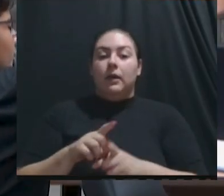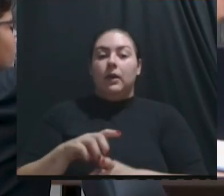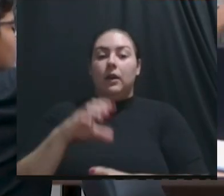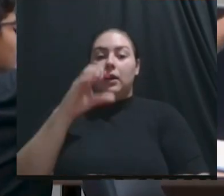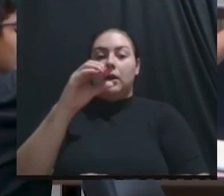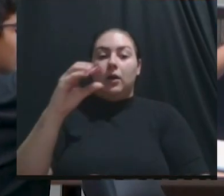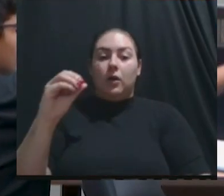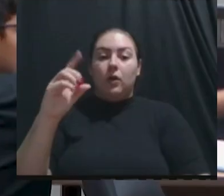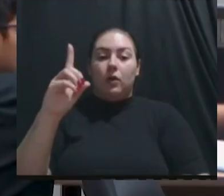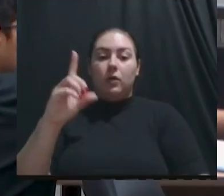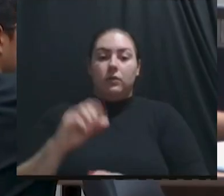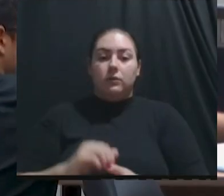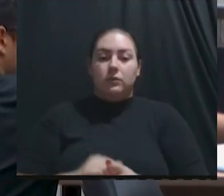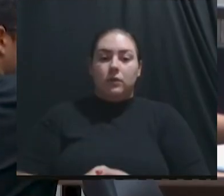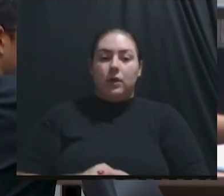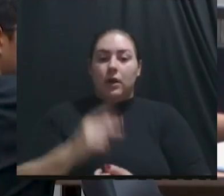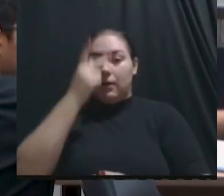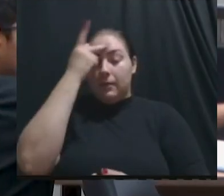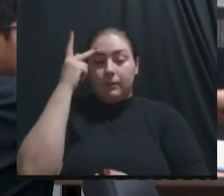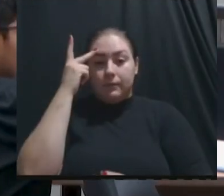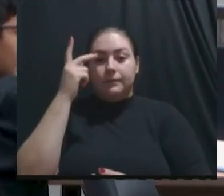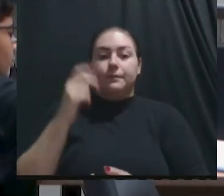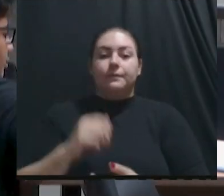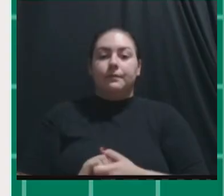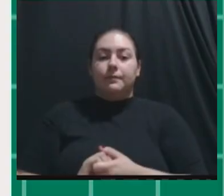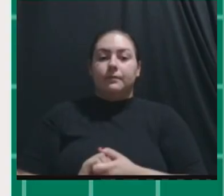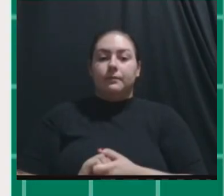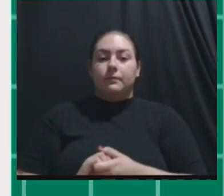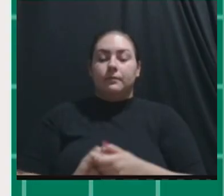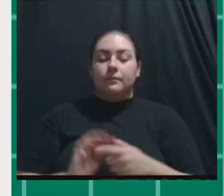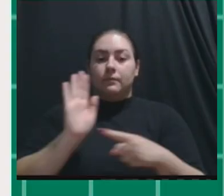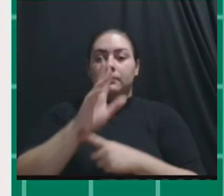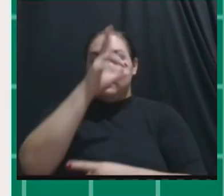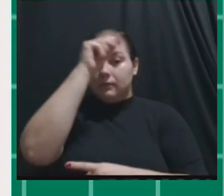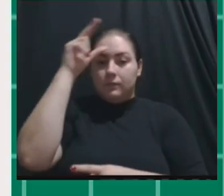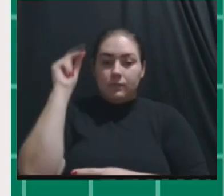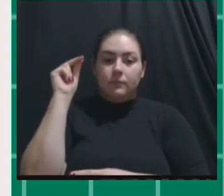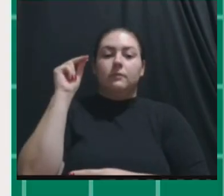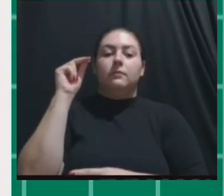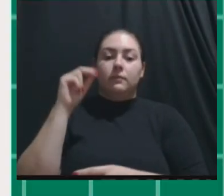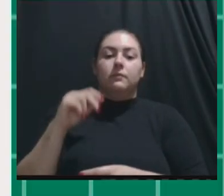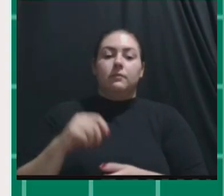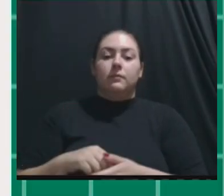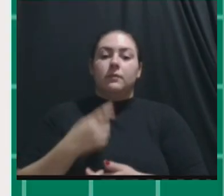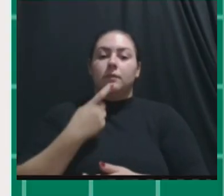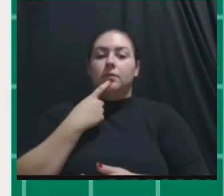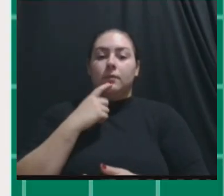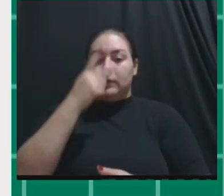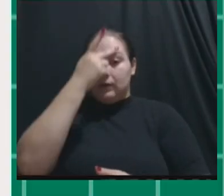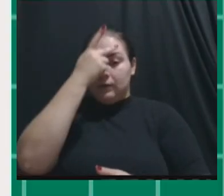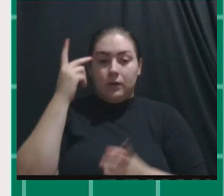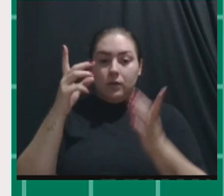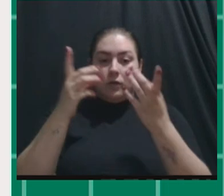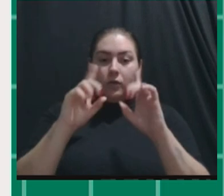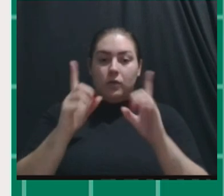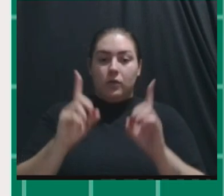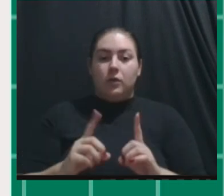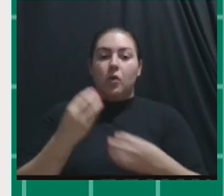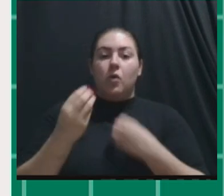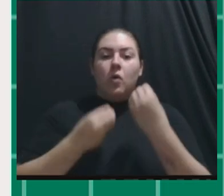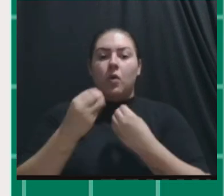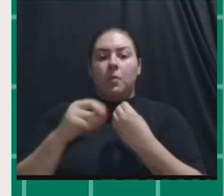e Assistência Social da Prefeitura de Campinas. As pessoas com deficiência, como nós nos referimos à pessoa com